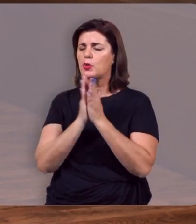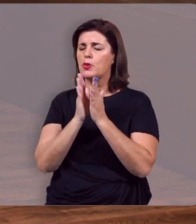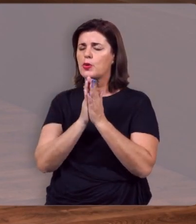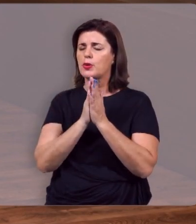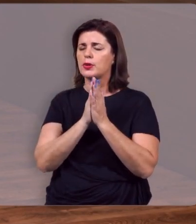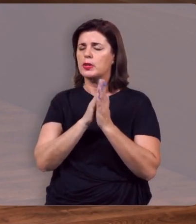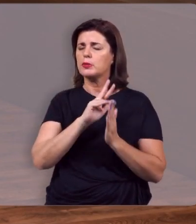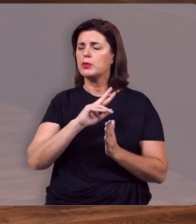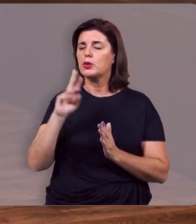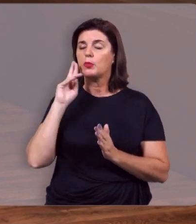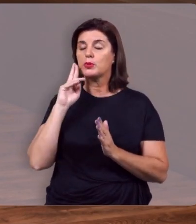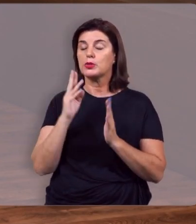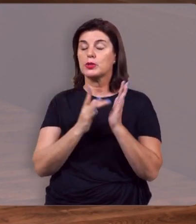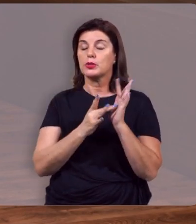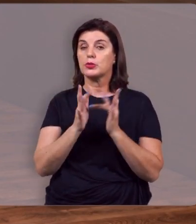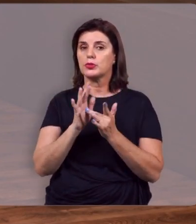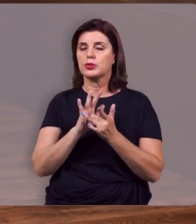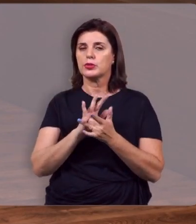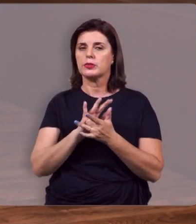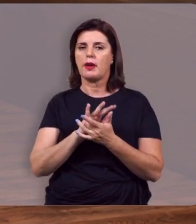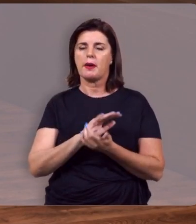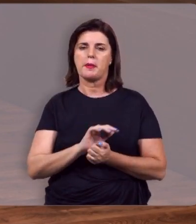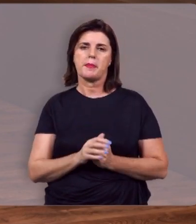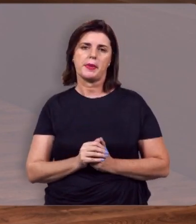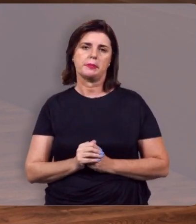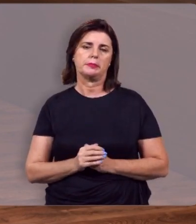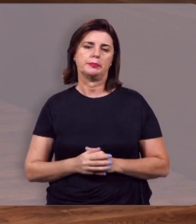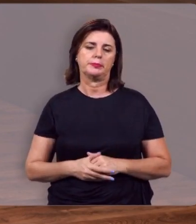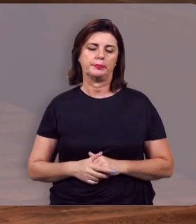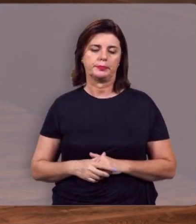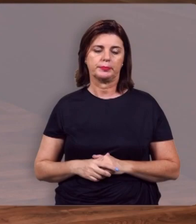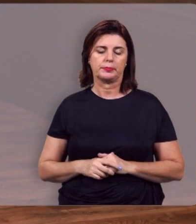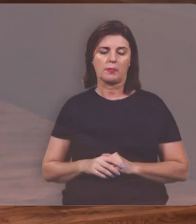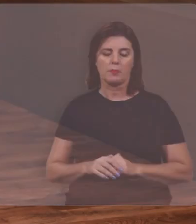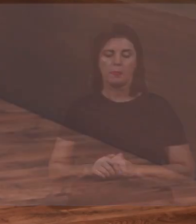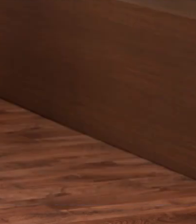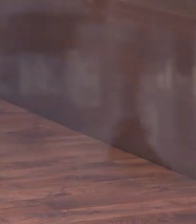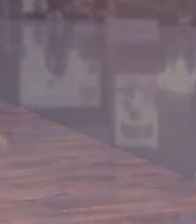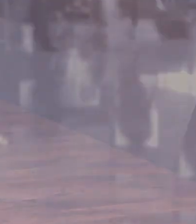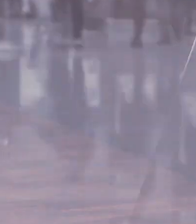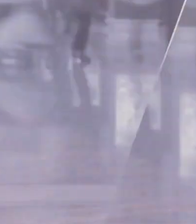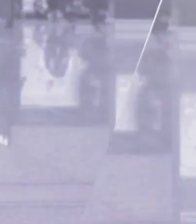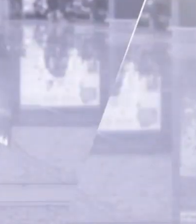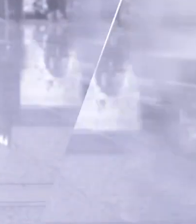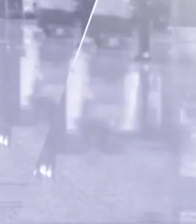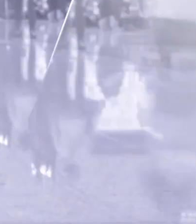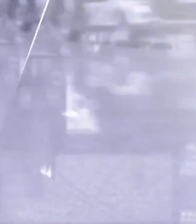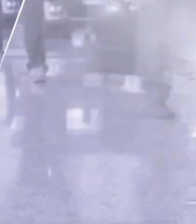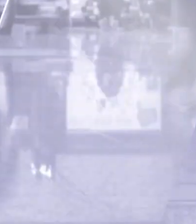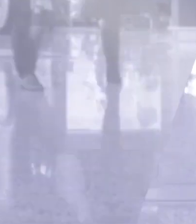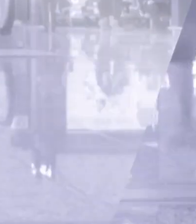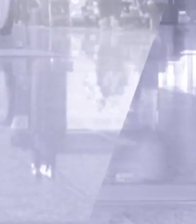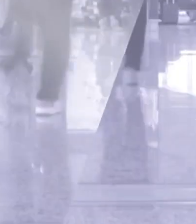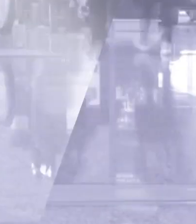assistem. Oramos assim, em nome de Jesus. Amém.